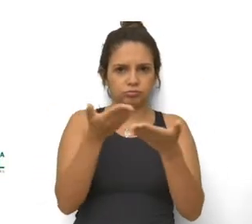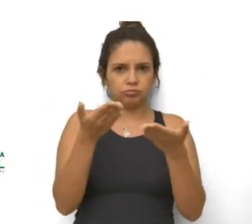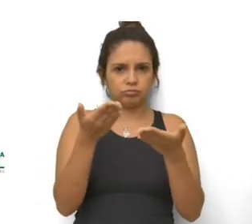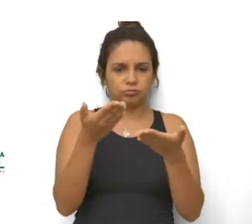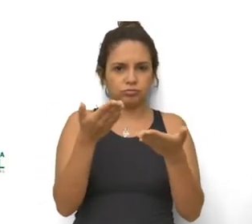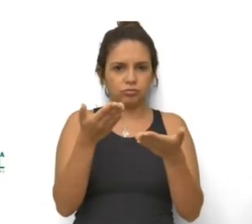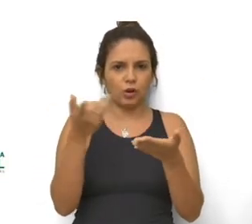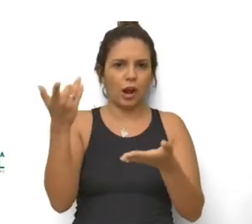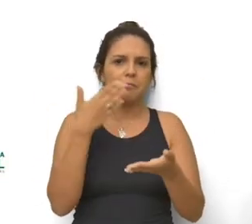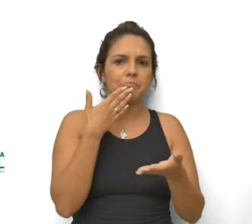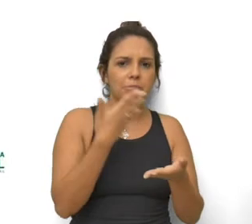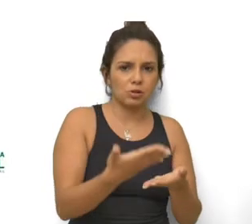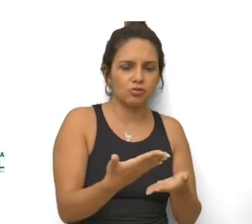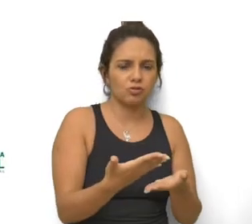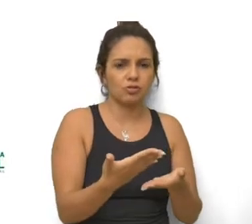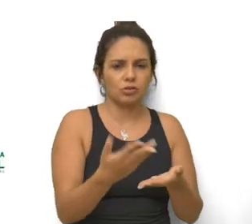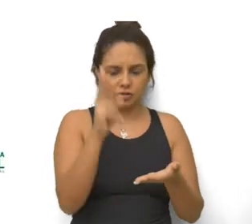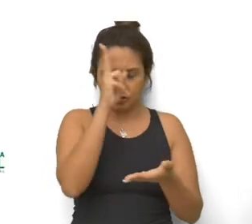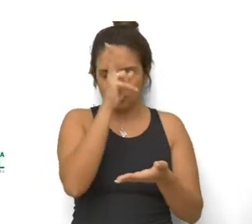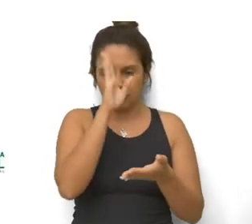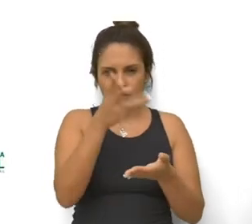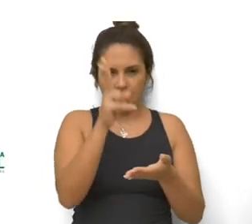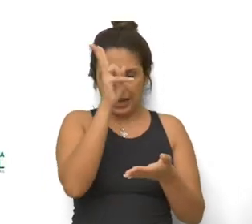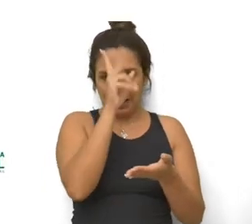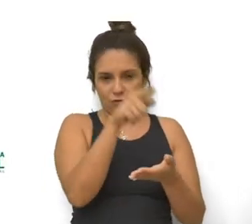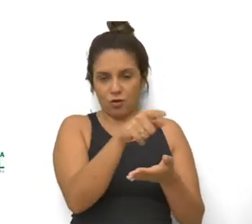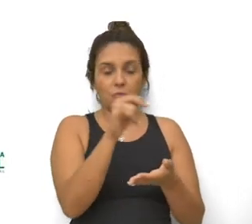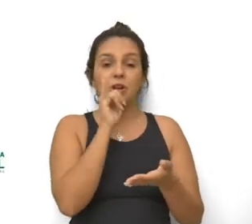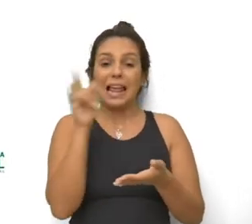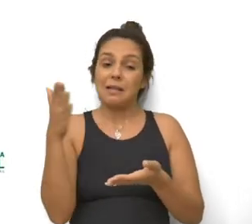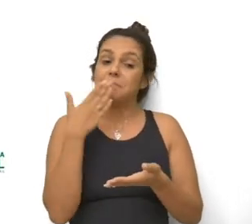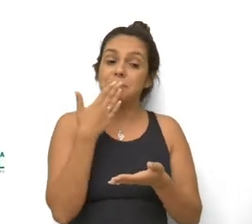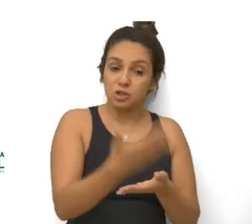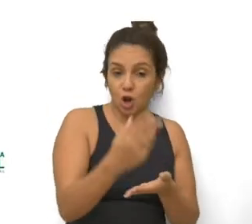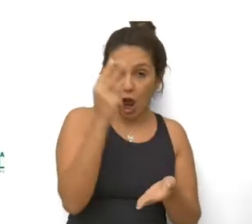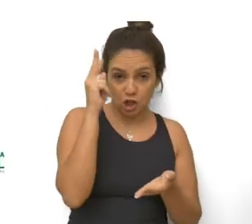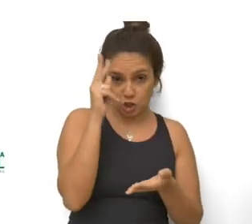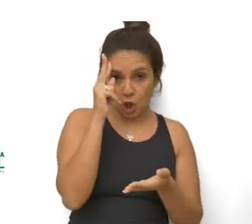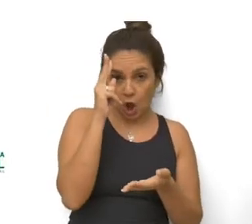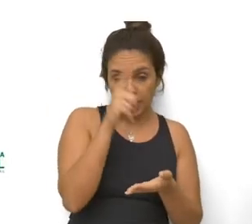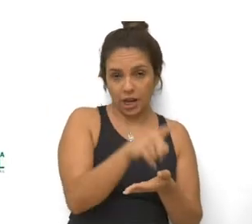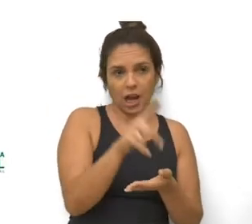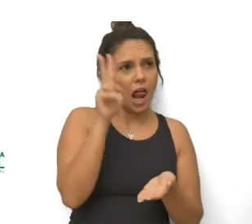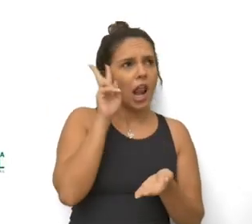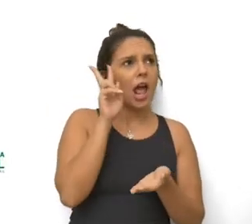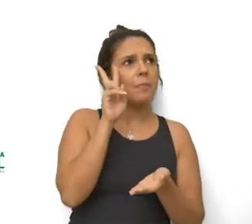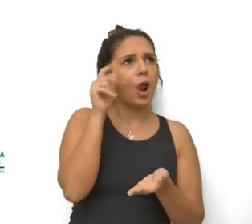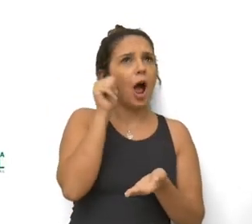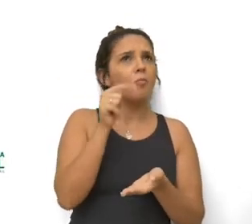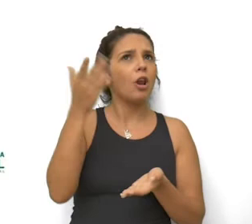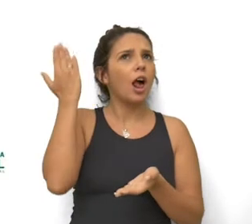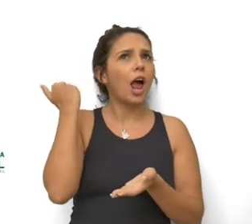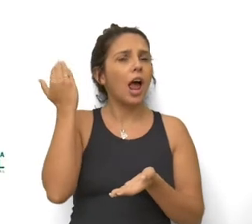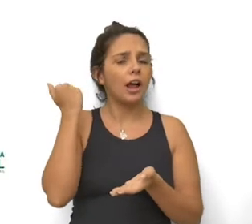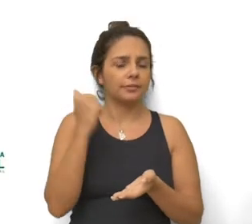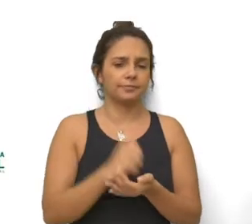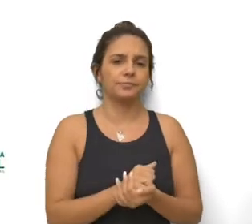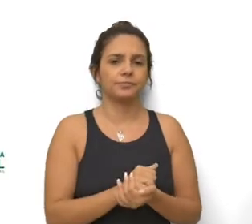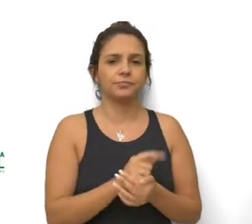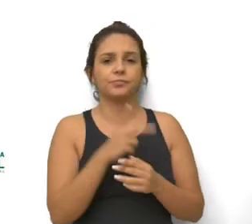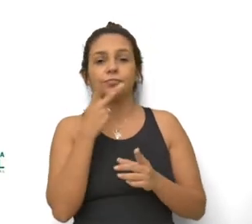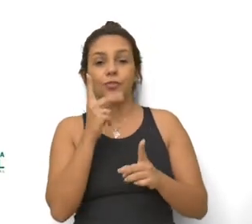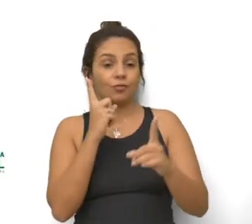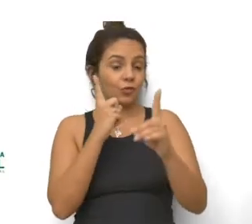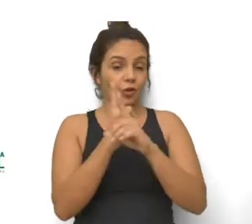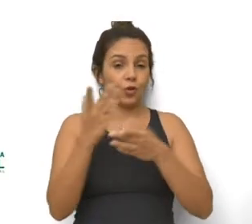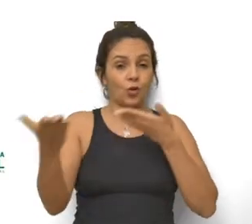ou quando ela te pediu a história, você lembrou da Bishop? Como é que foi esse relance? Não, foi um encontro de